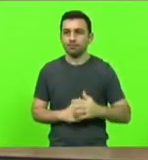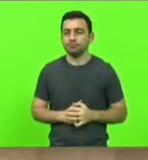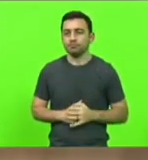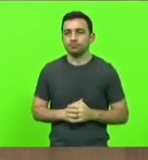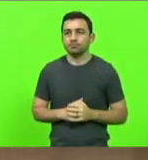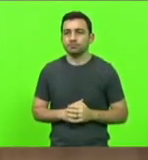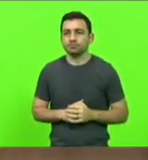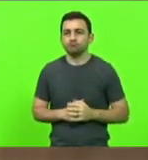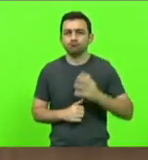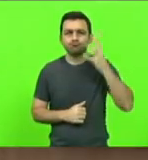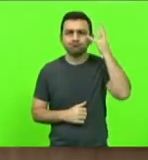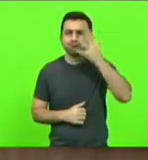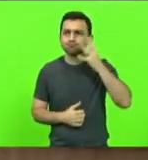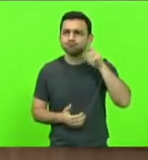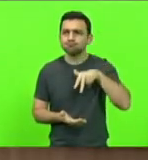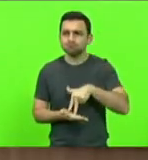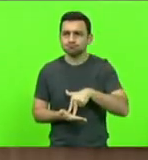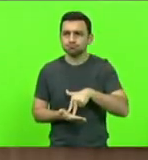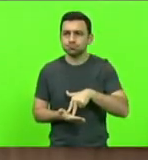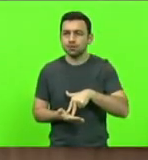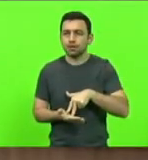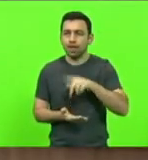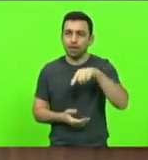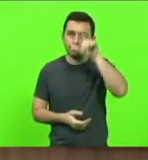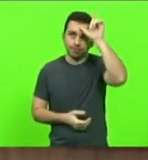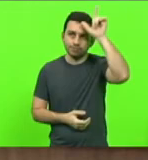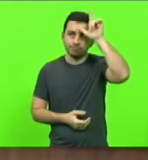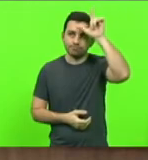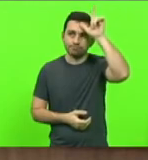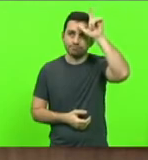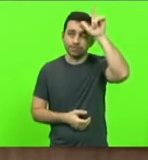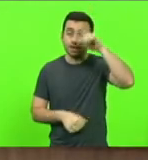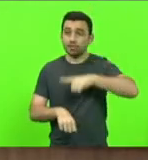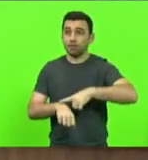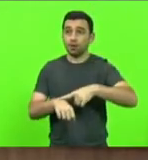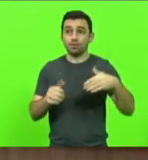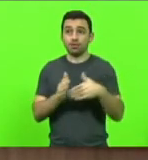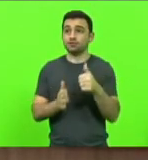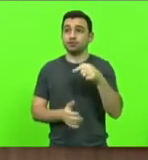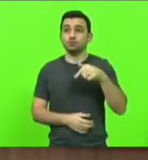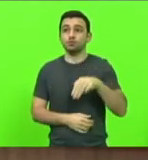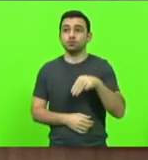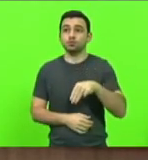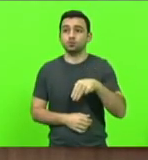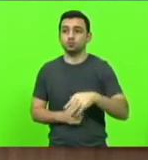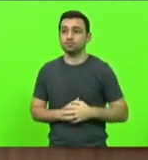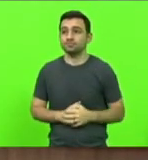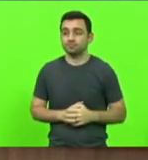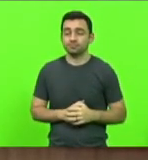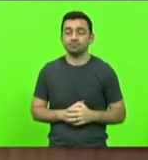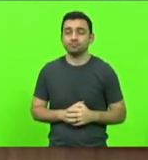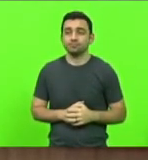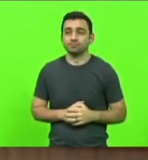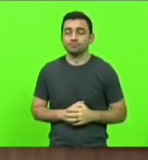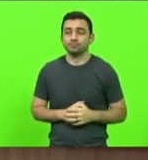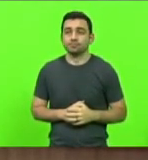Com a palavra, o deputado Sargento Lima, por 7 minutos e 30